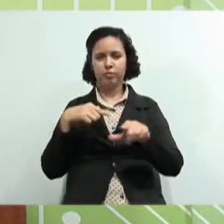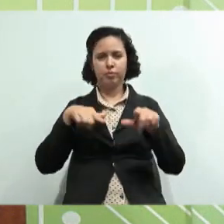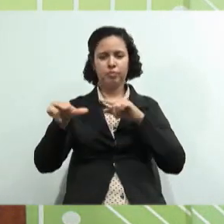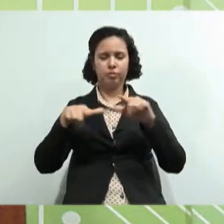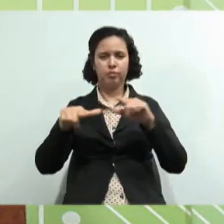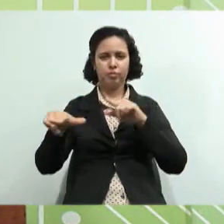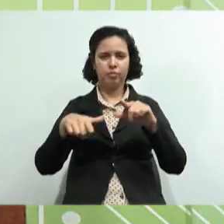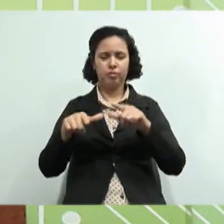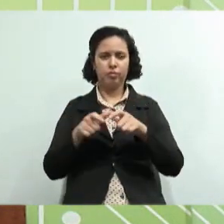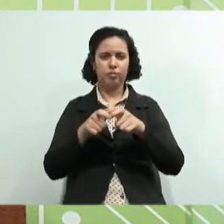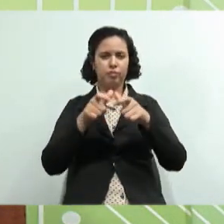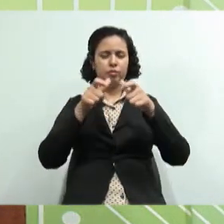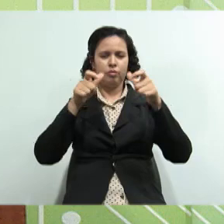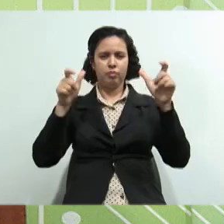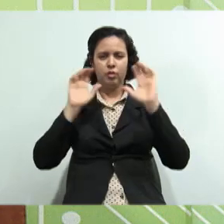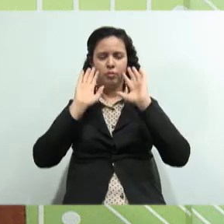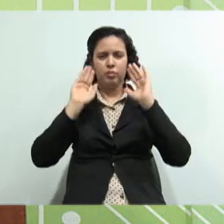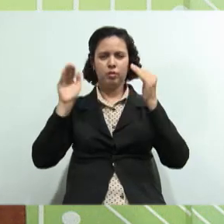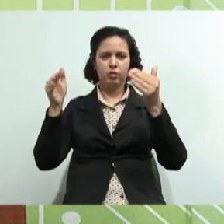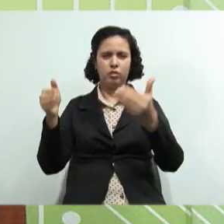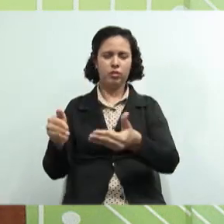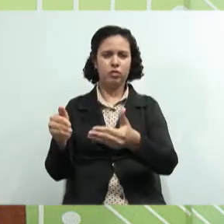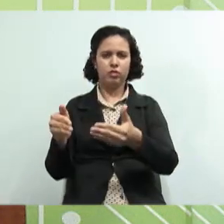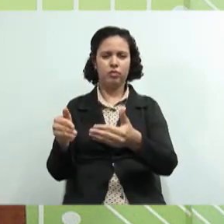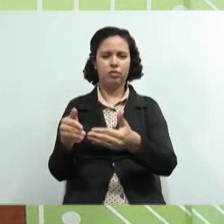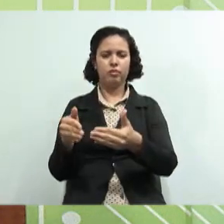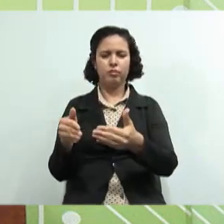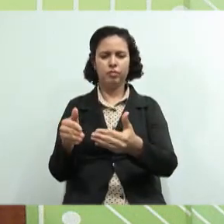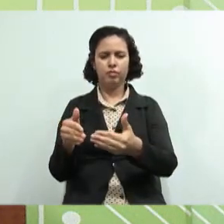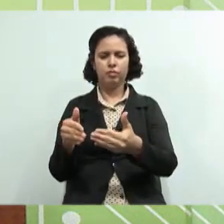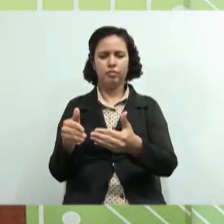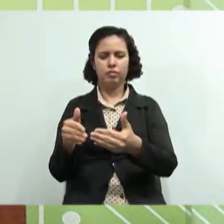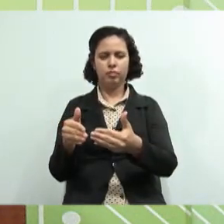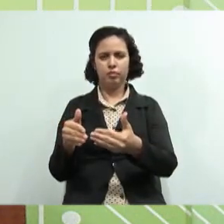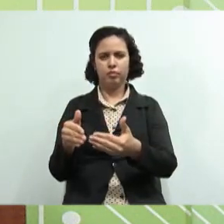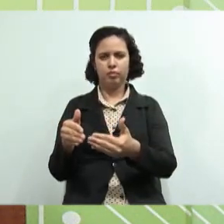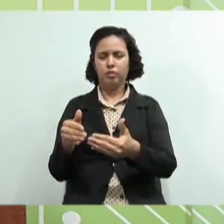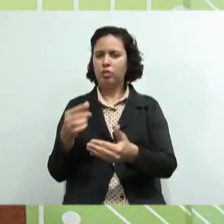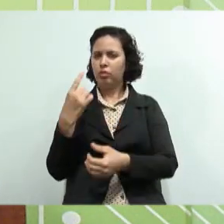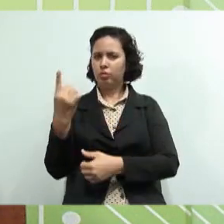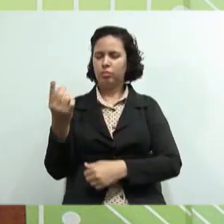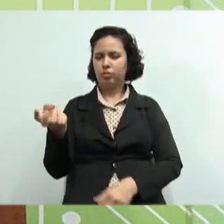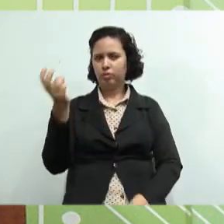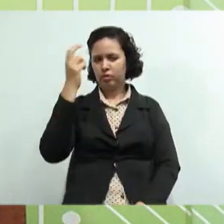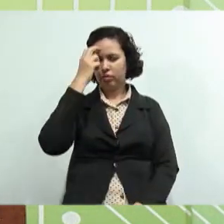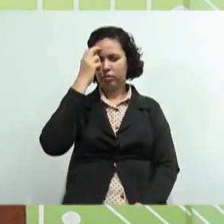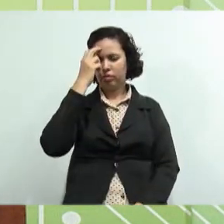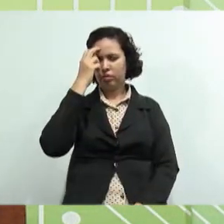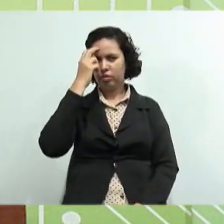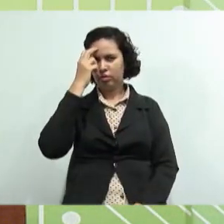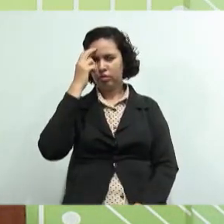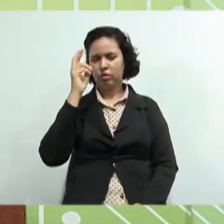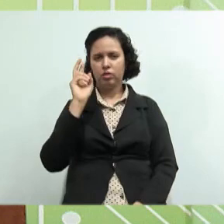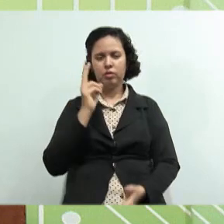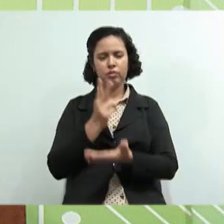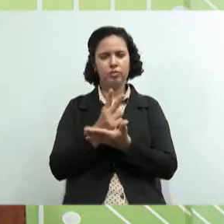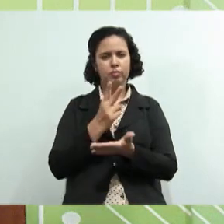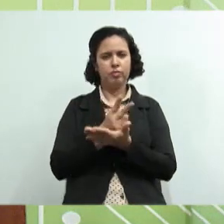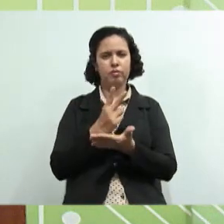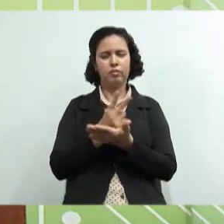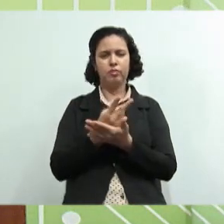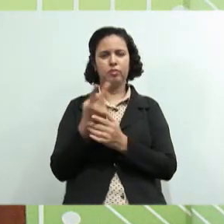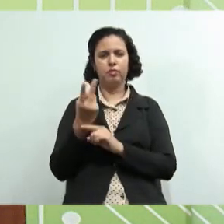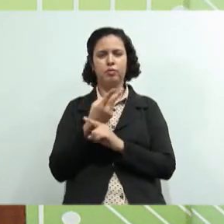maneira muito específica, muito produtiva naquela única cultura, sempre visando alguma coisa que está com um